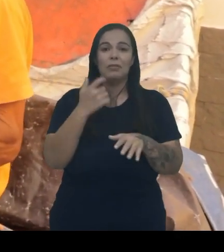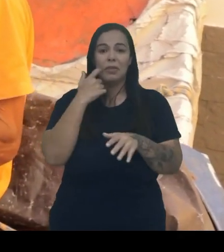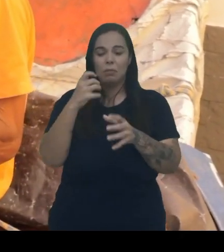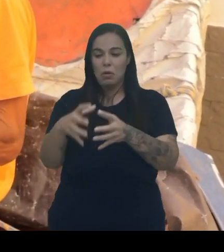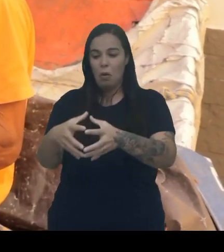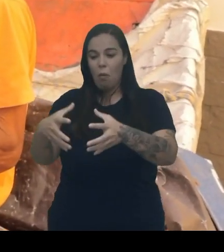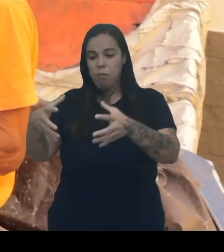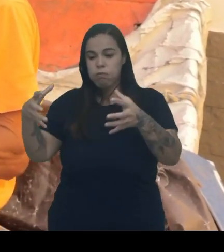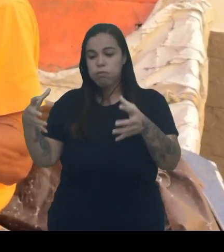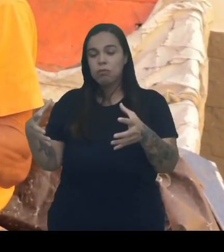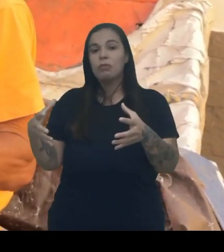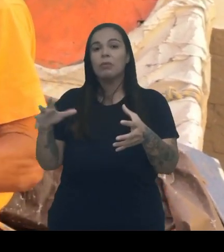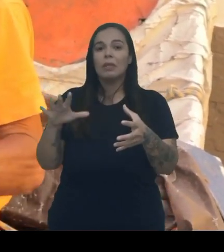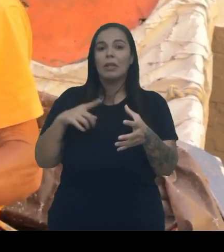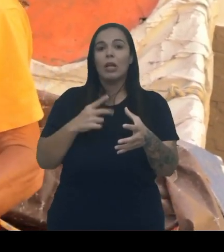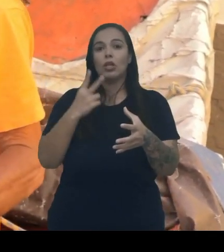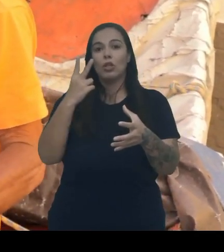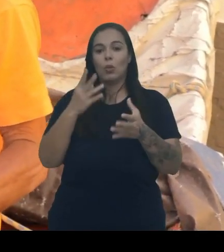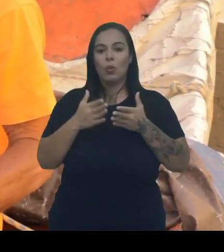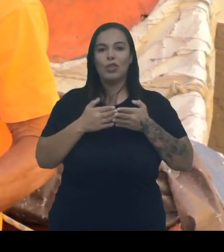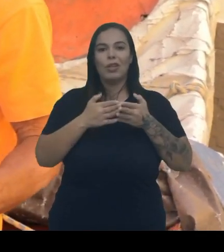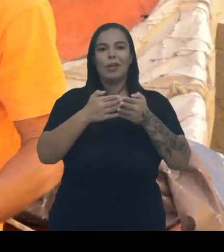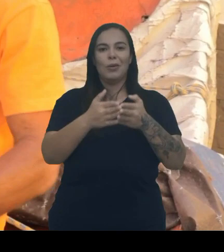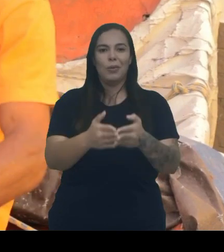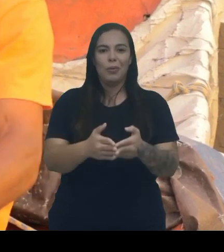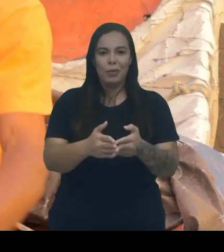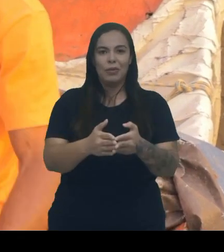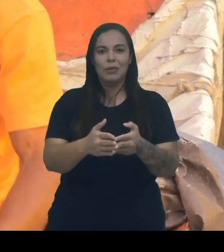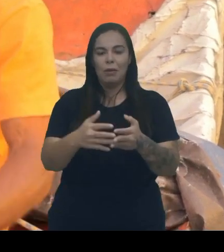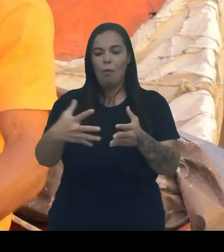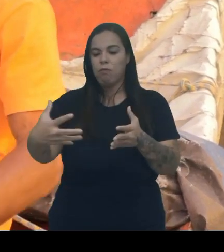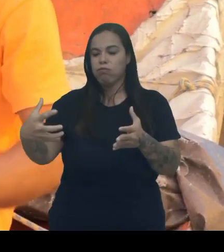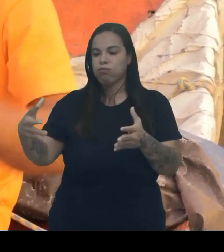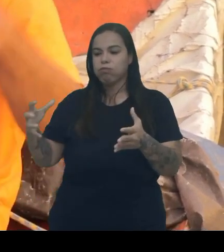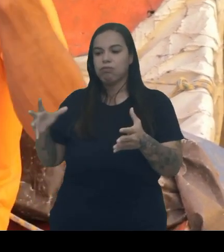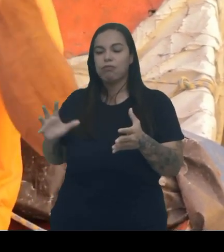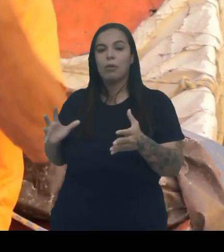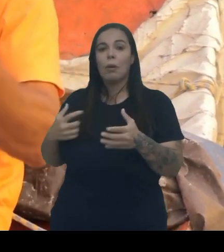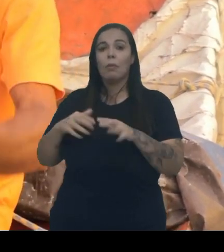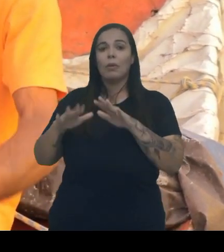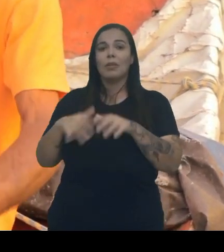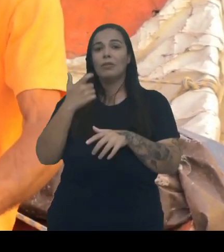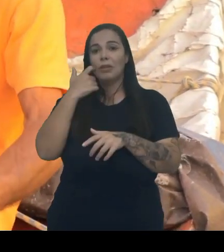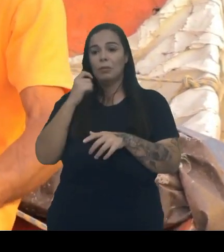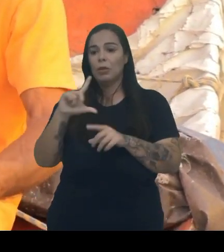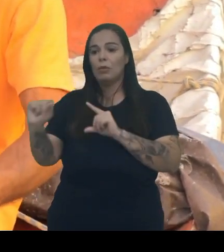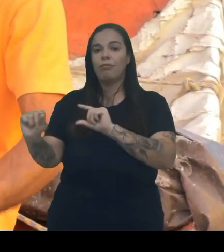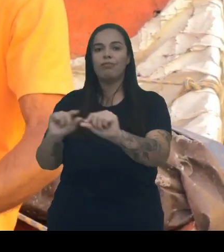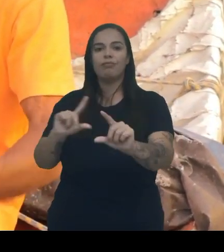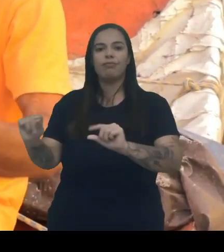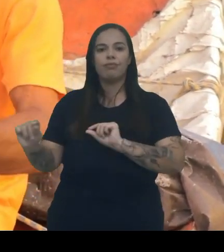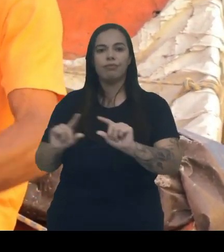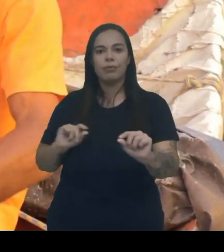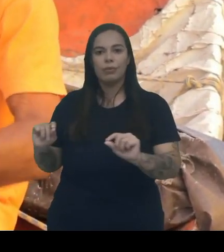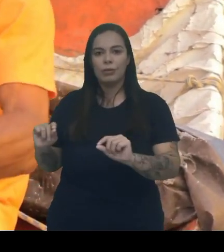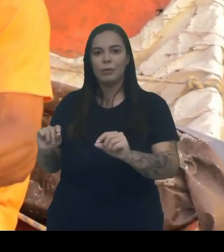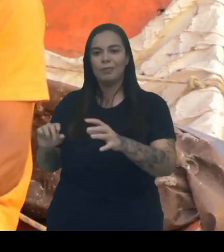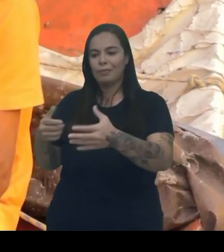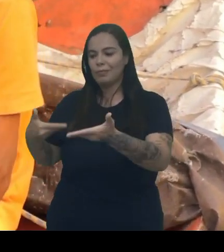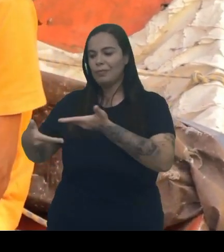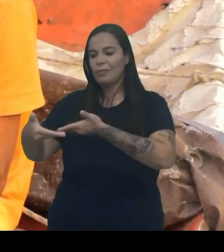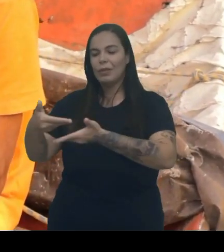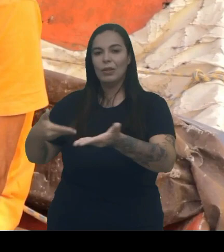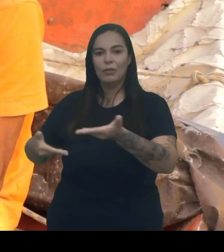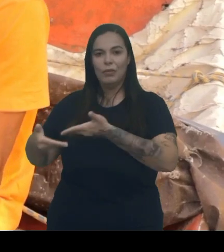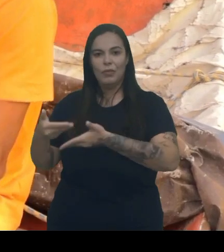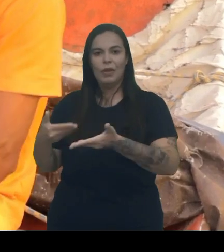vezes, num cardume tão grande que cercava 2, 3 canoas. Cercava a primeira, a segunda, porque ela fugia da primeira para a segunda e da segunda